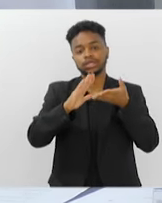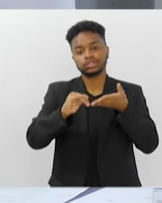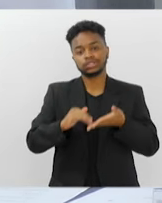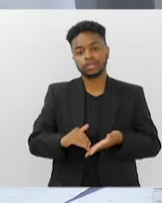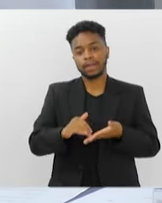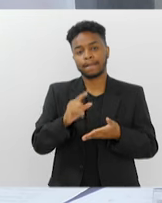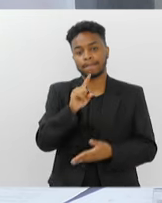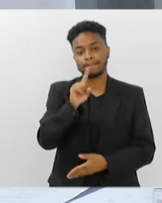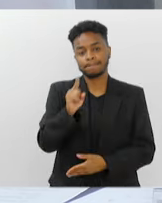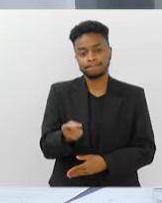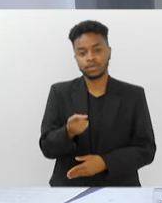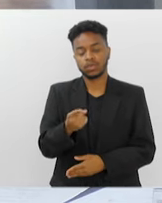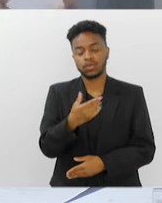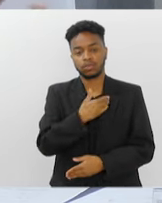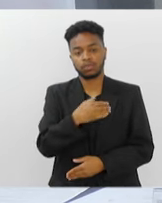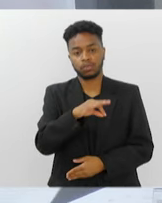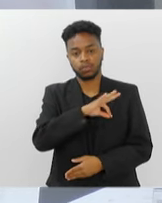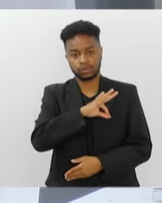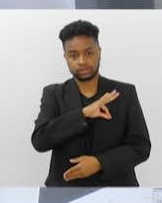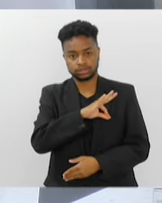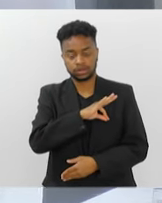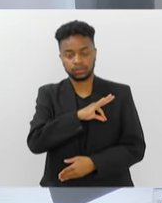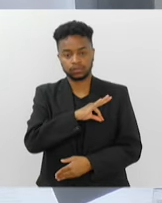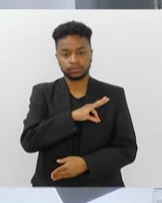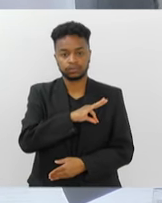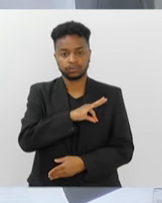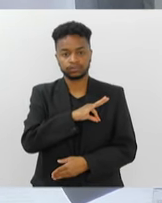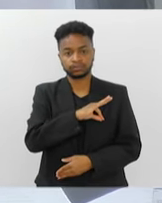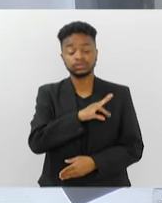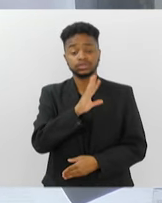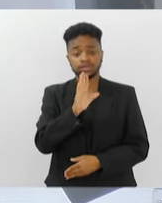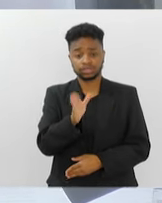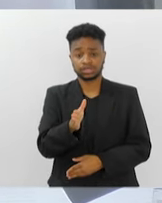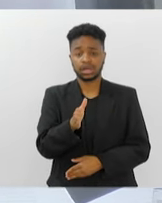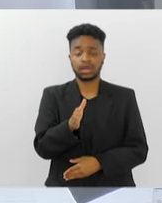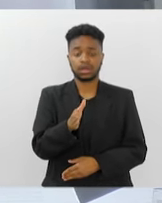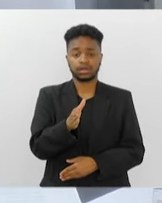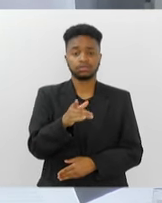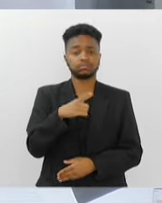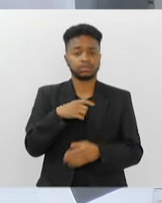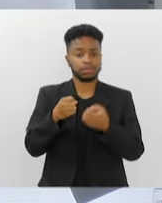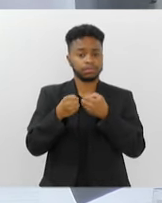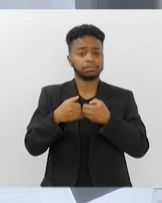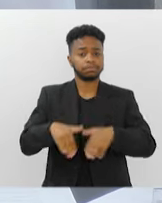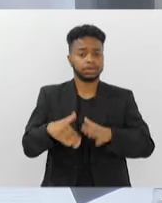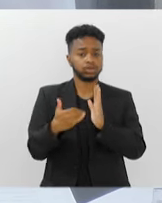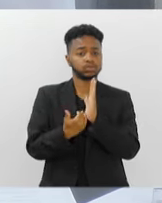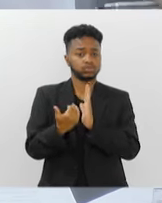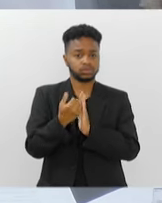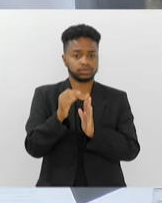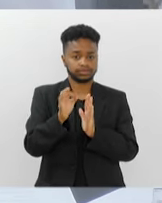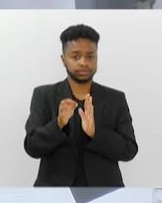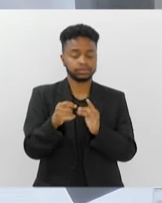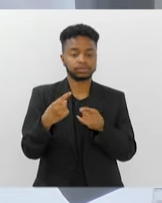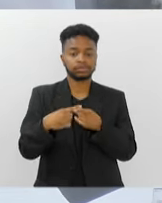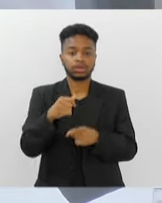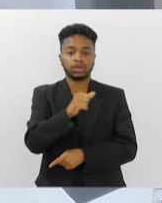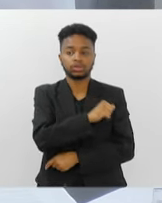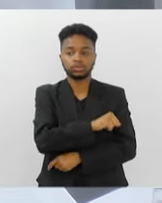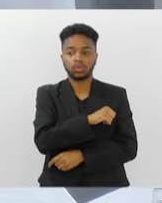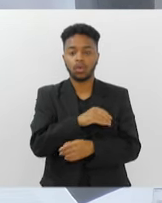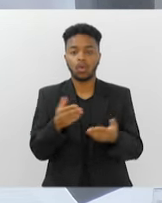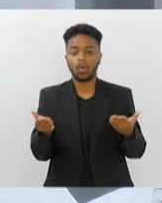agentes da Segurança Pública Deputado Rodrigo amorm já faz um já faz uma diferença enorme né porque o Rio de Janeiro